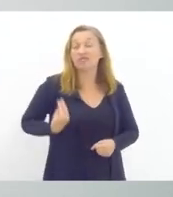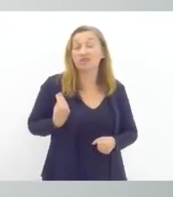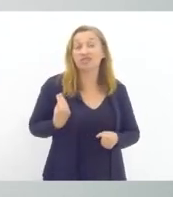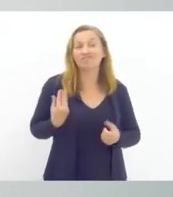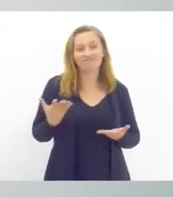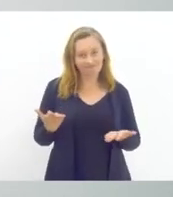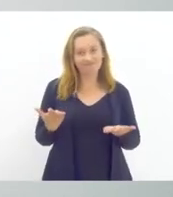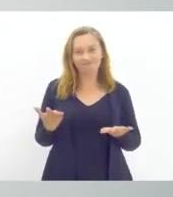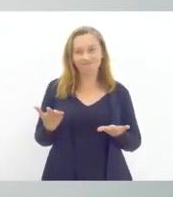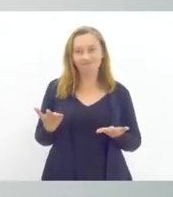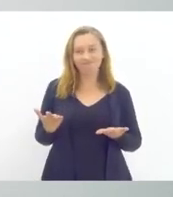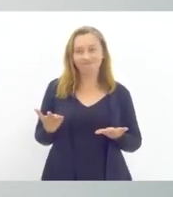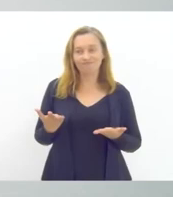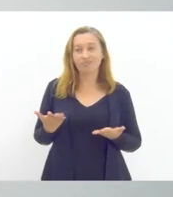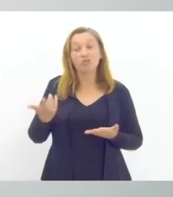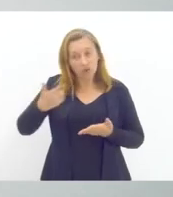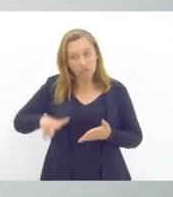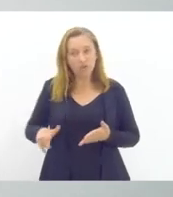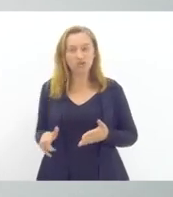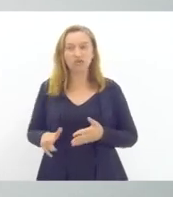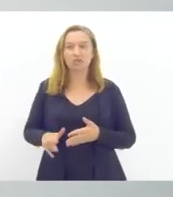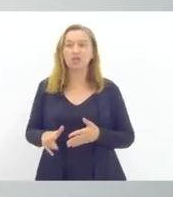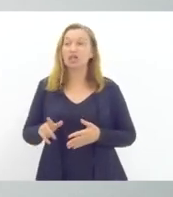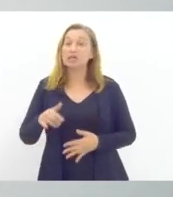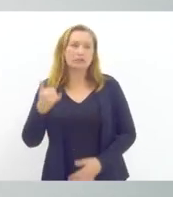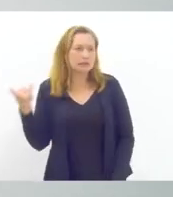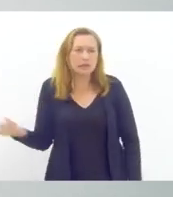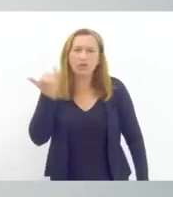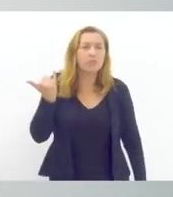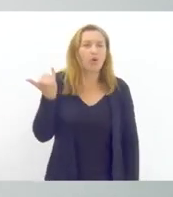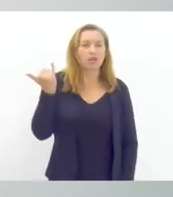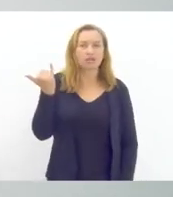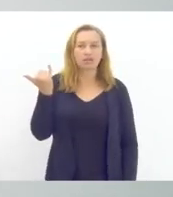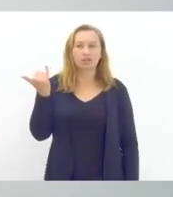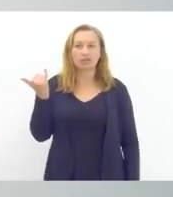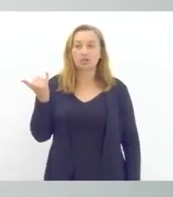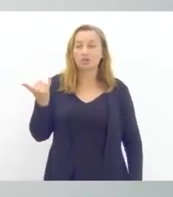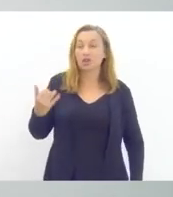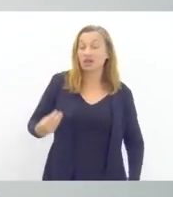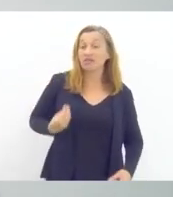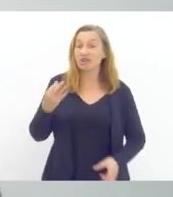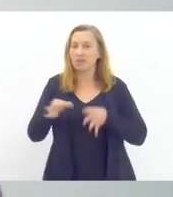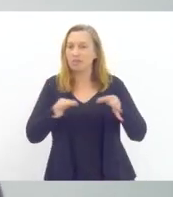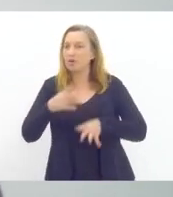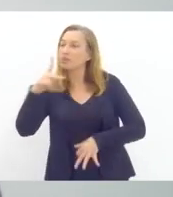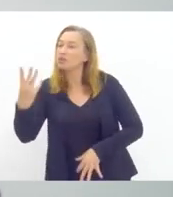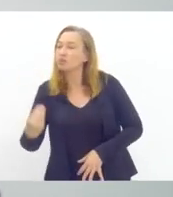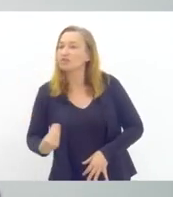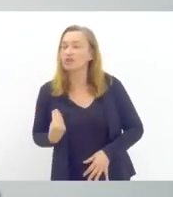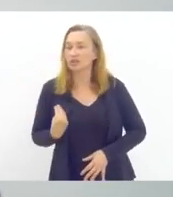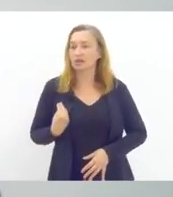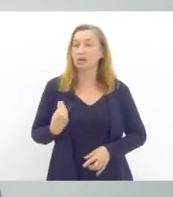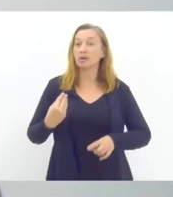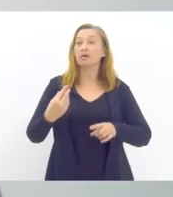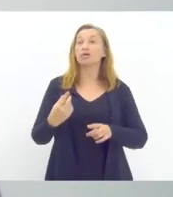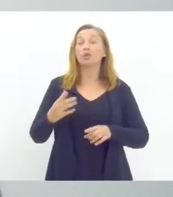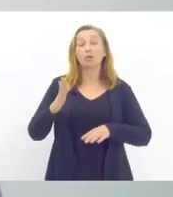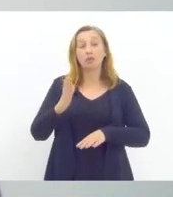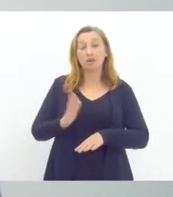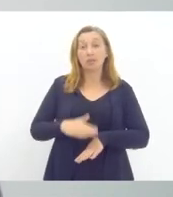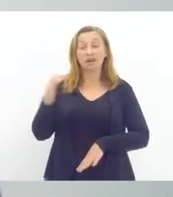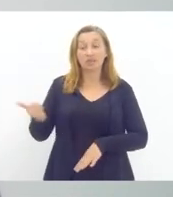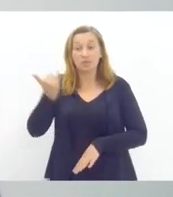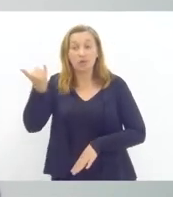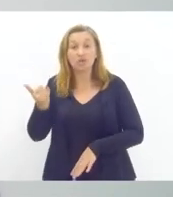para trás vou repetir então não importa o que a vida fez com você o que importa